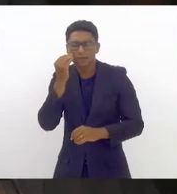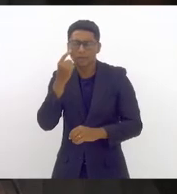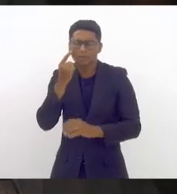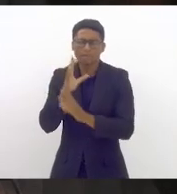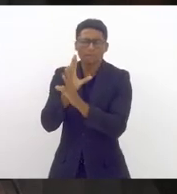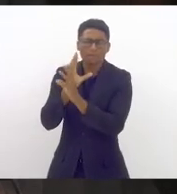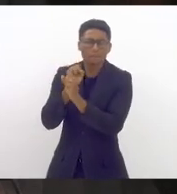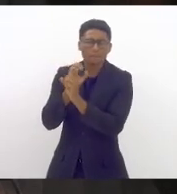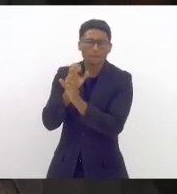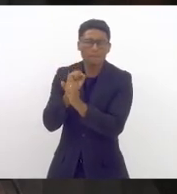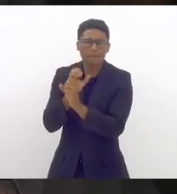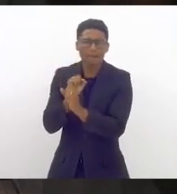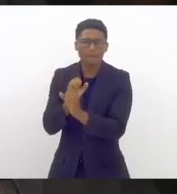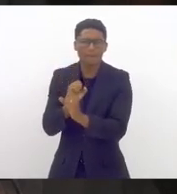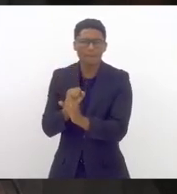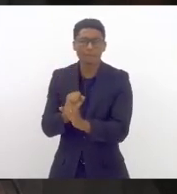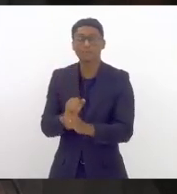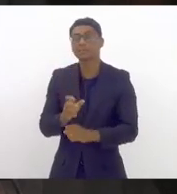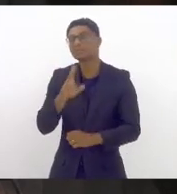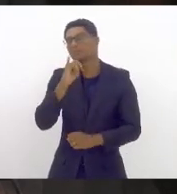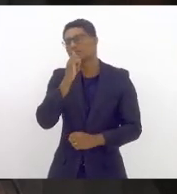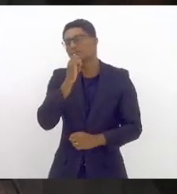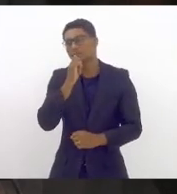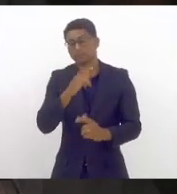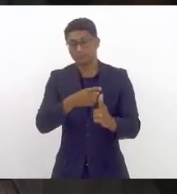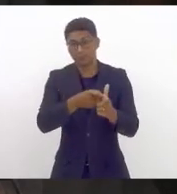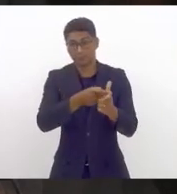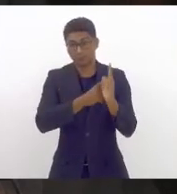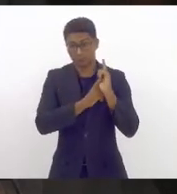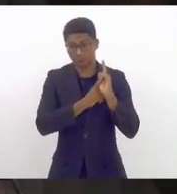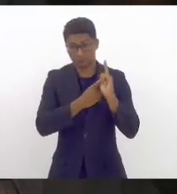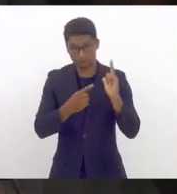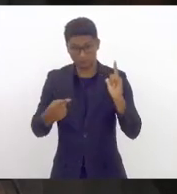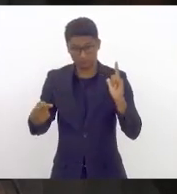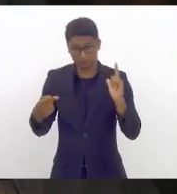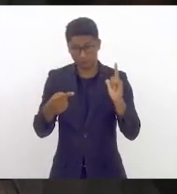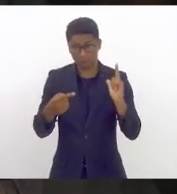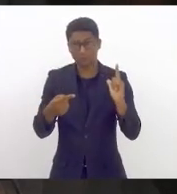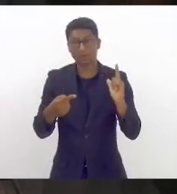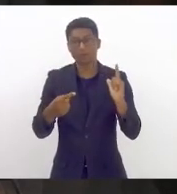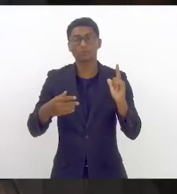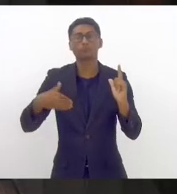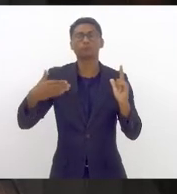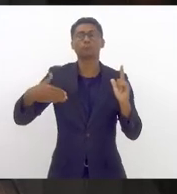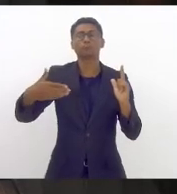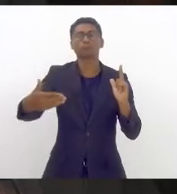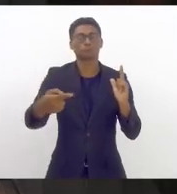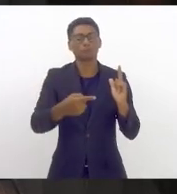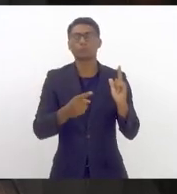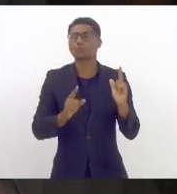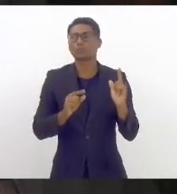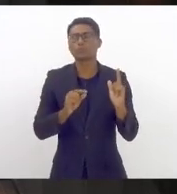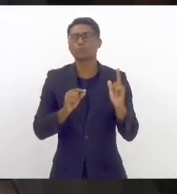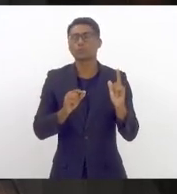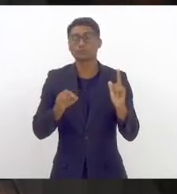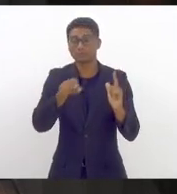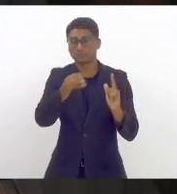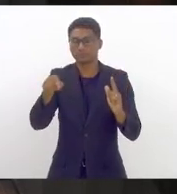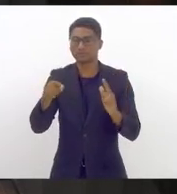aconteceria com a dívida no padrão que é hoje e constatou